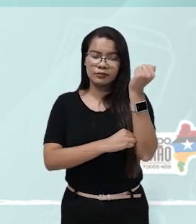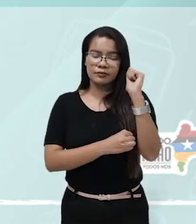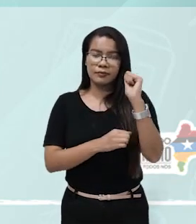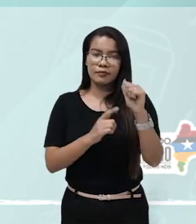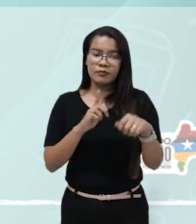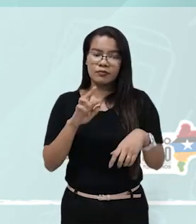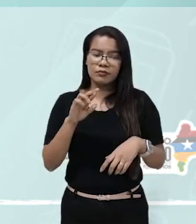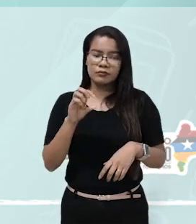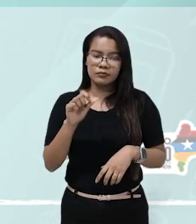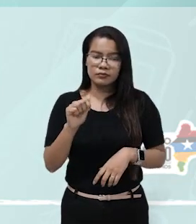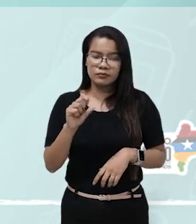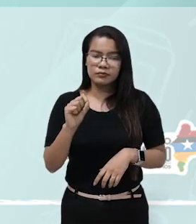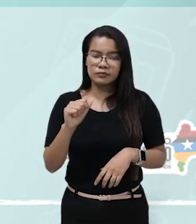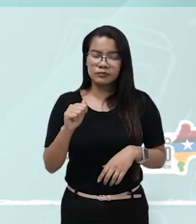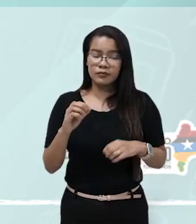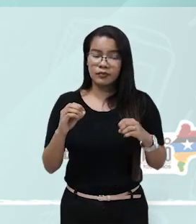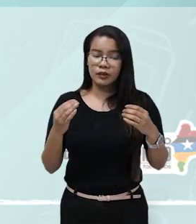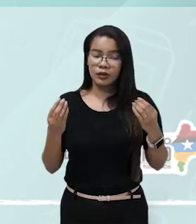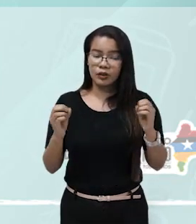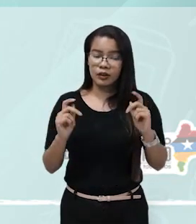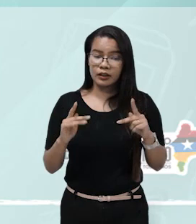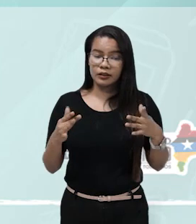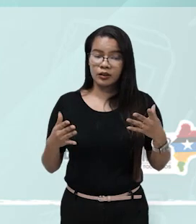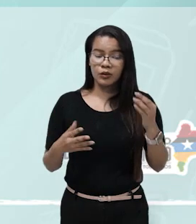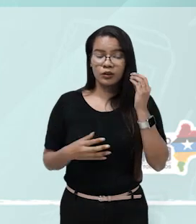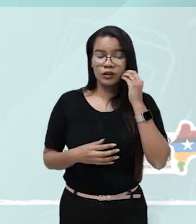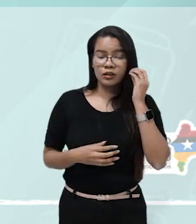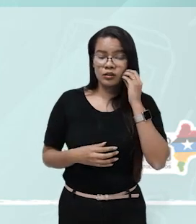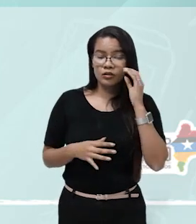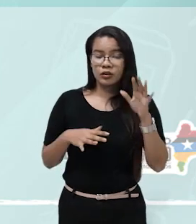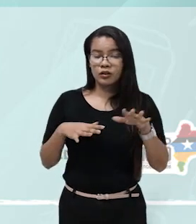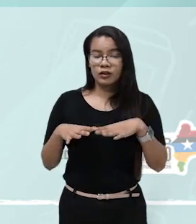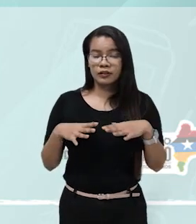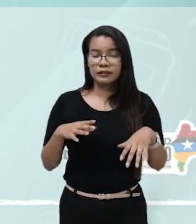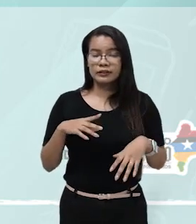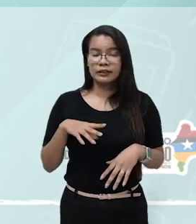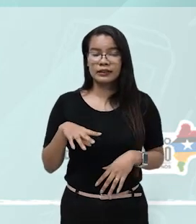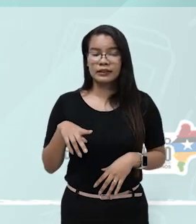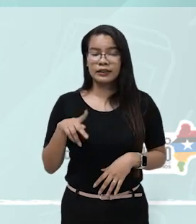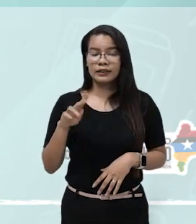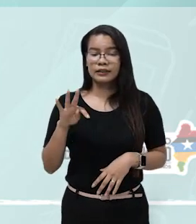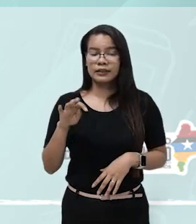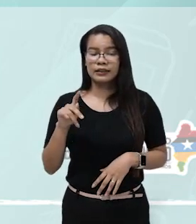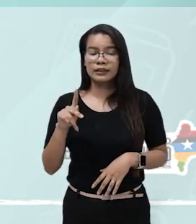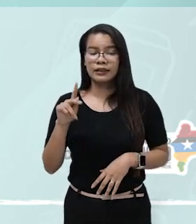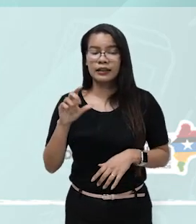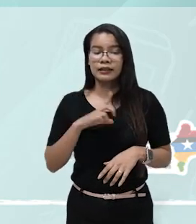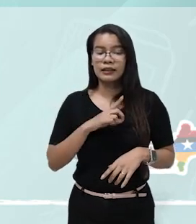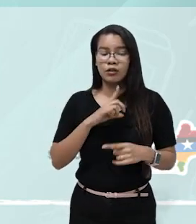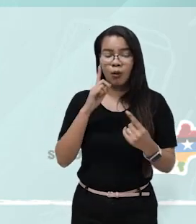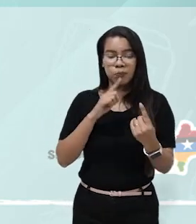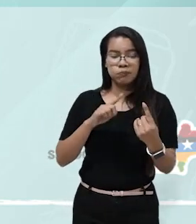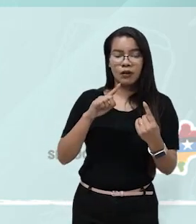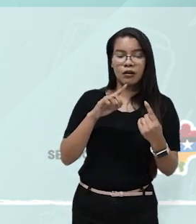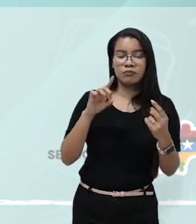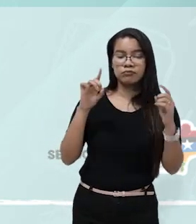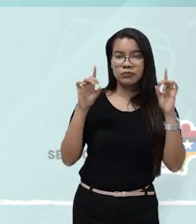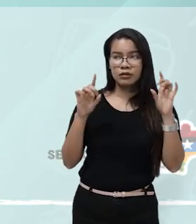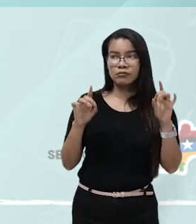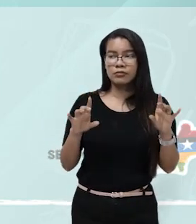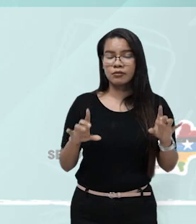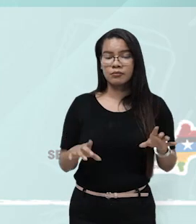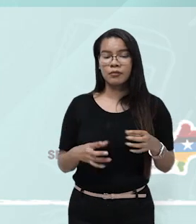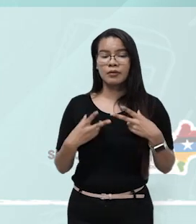grossa. Teste de coordenação motora, KTK, tem como principal objetivo